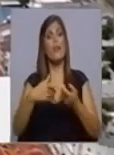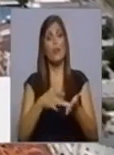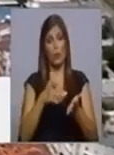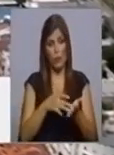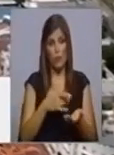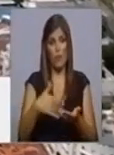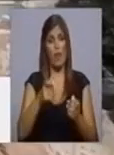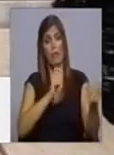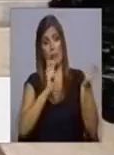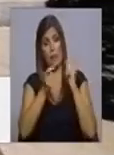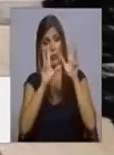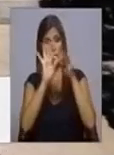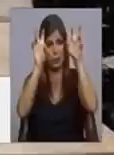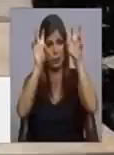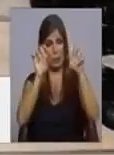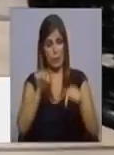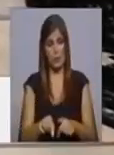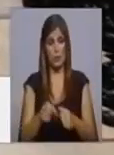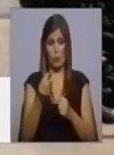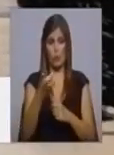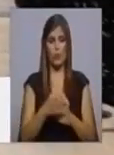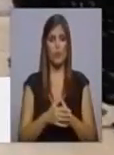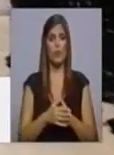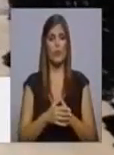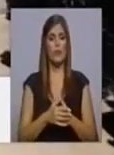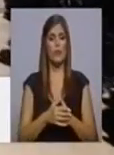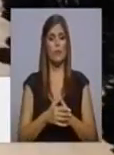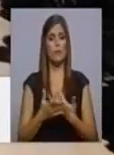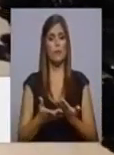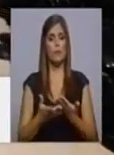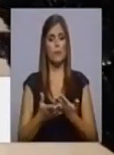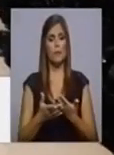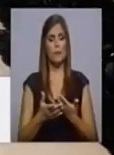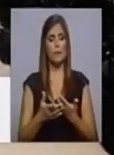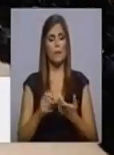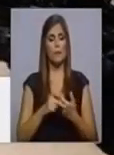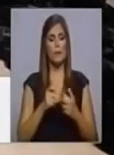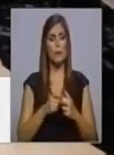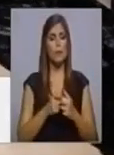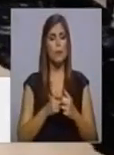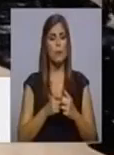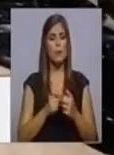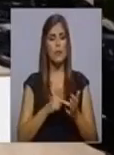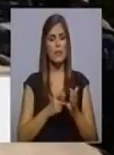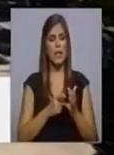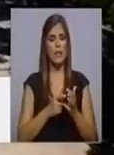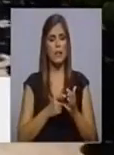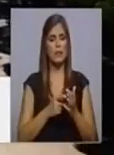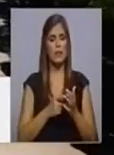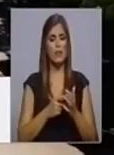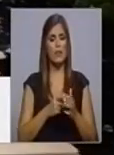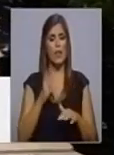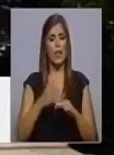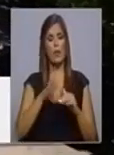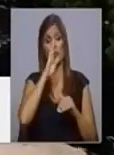o Porto não esqueceu. Acho que apresentamos neste momento alguns problemas técnicos que podem acontecer numa emissão